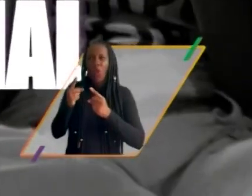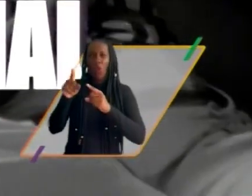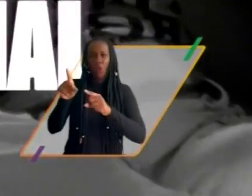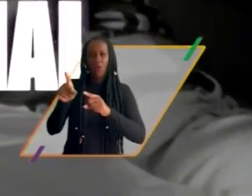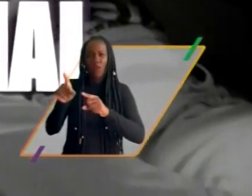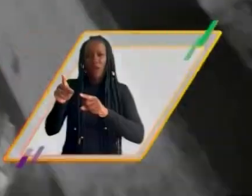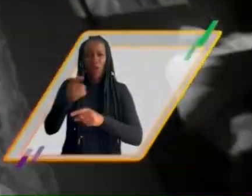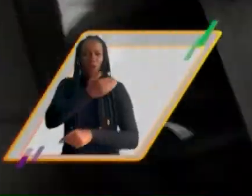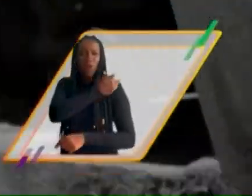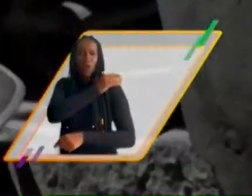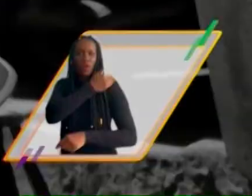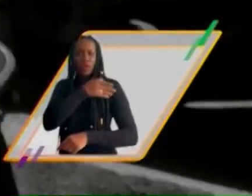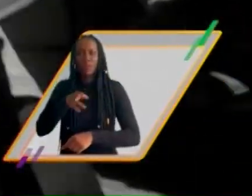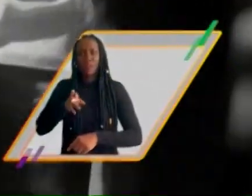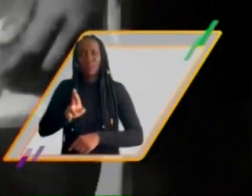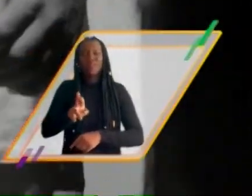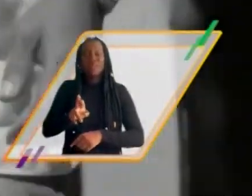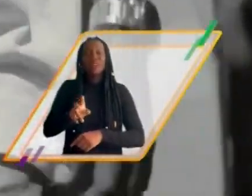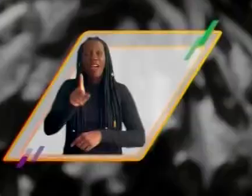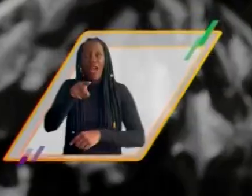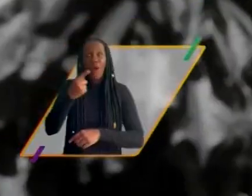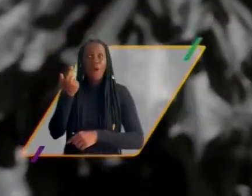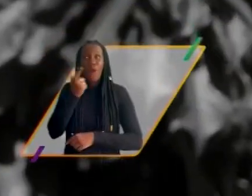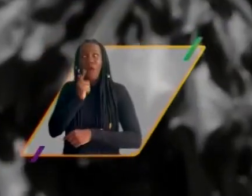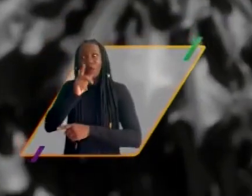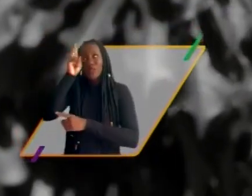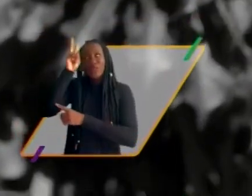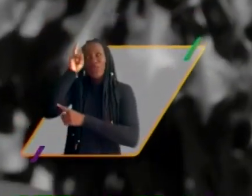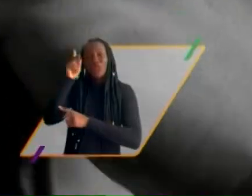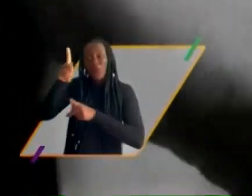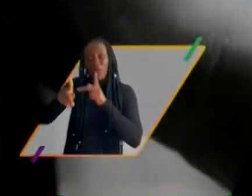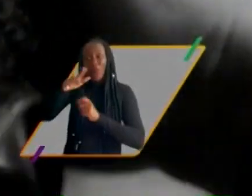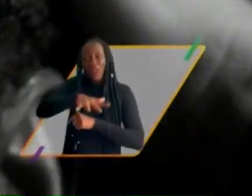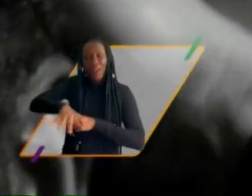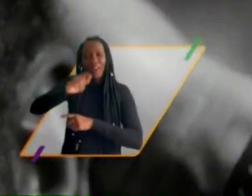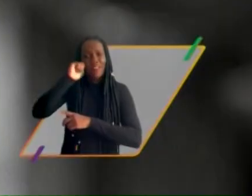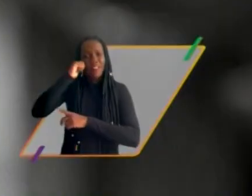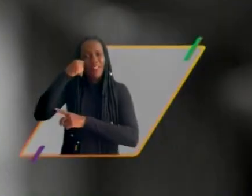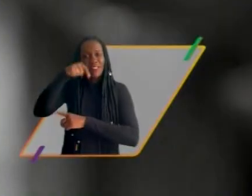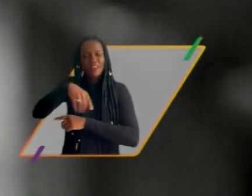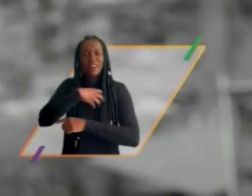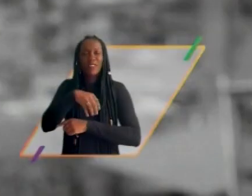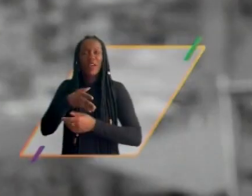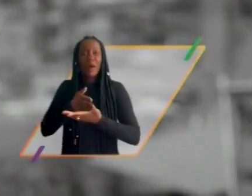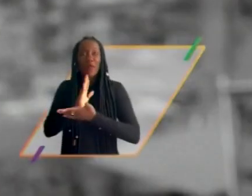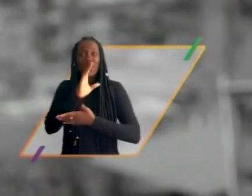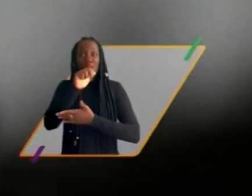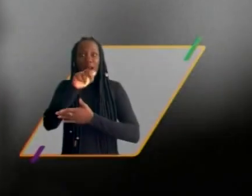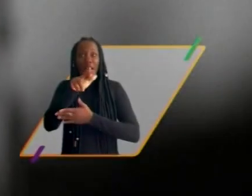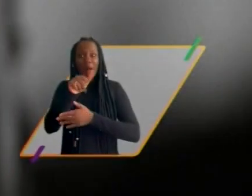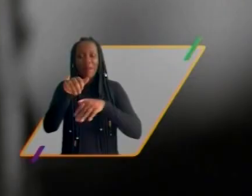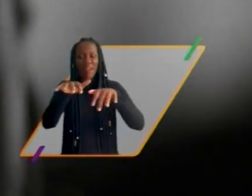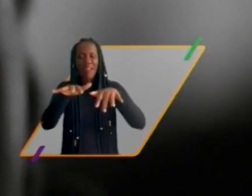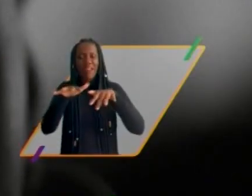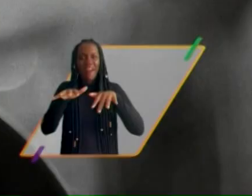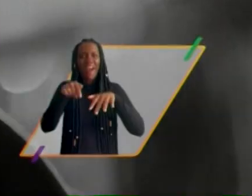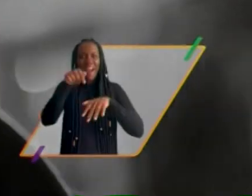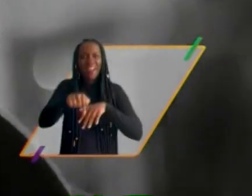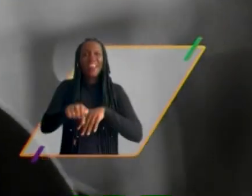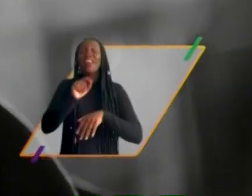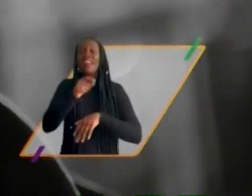Intolerância Religiosa. Uma conquista histórica para o povo negro de Salvador. Aprovado pela Câmara Municipal